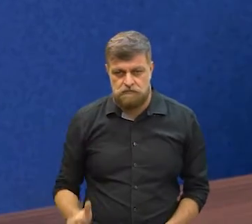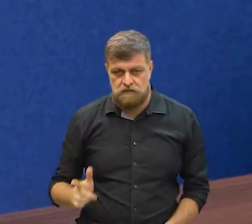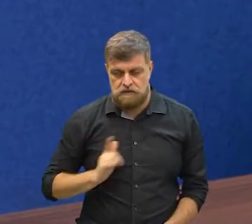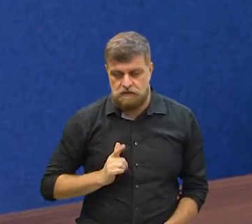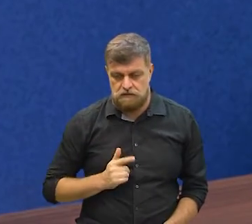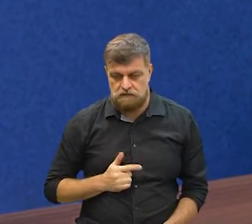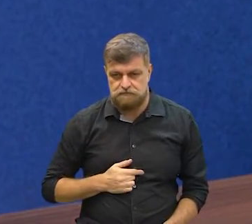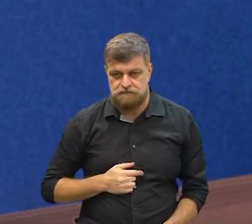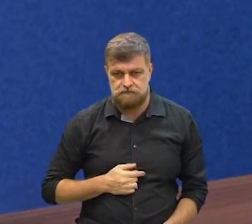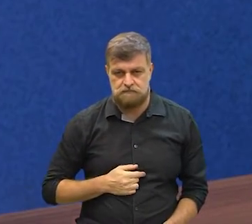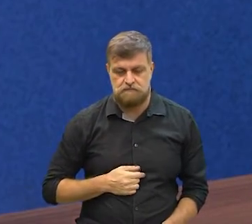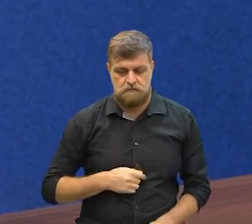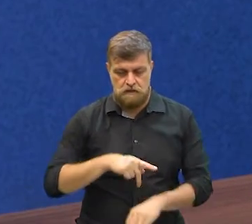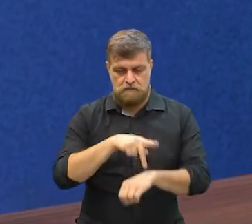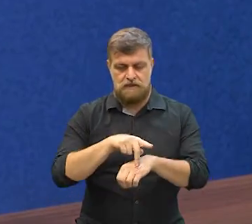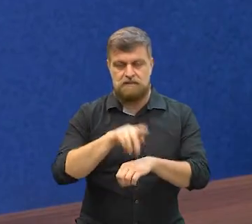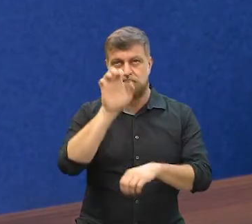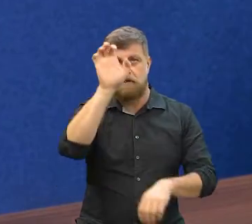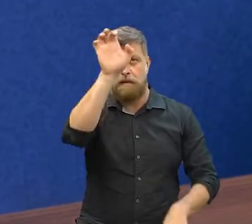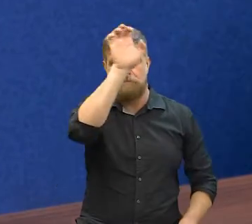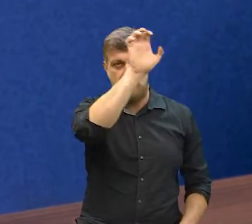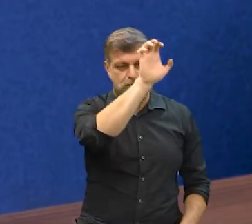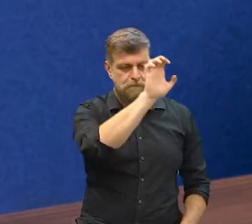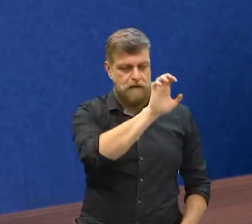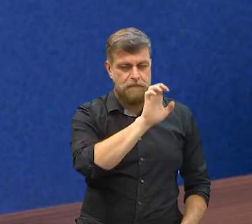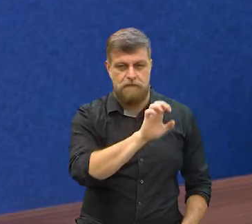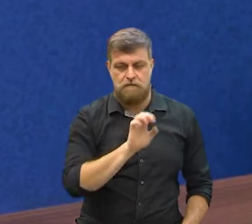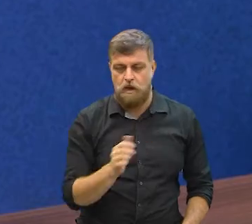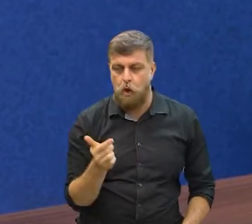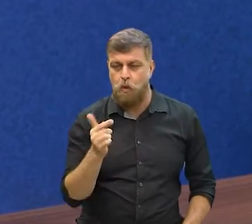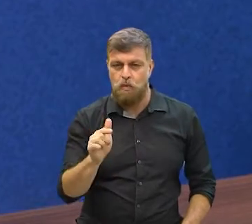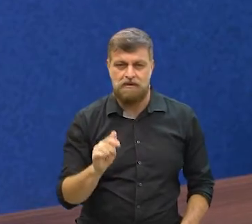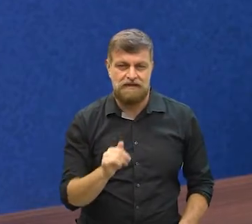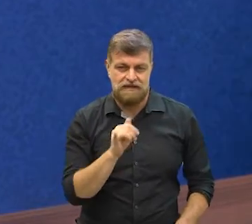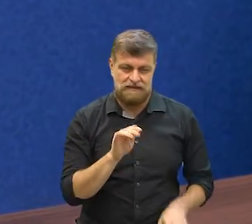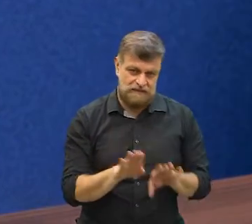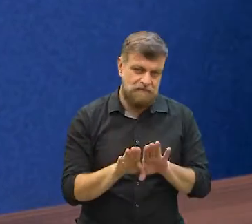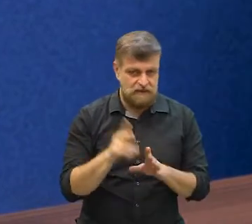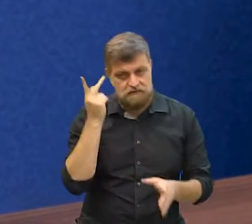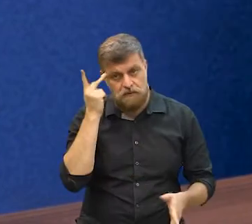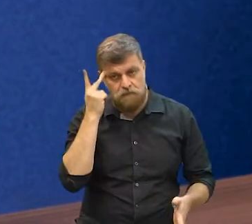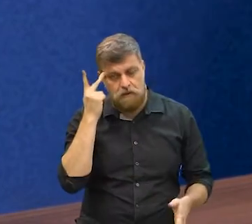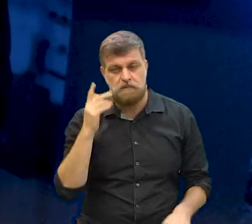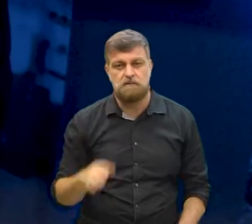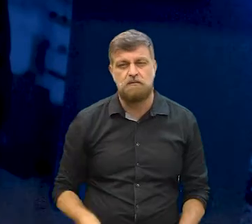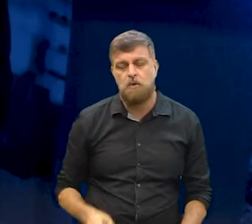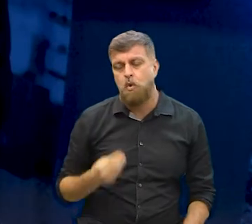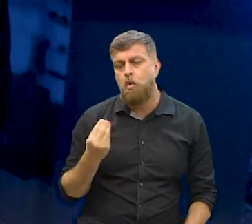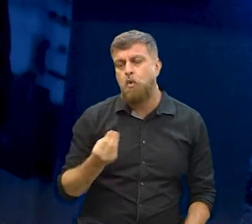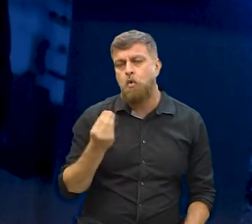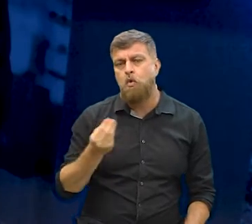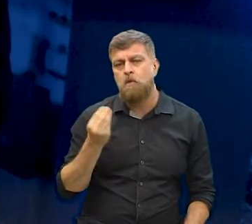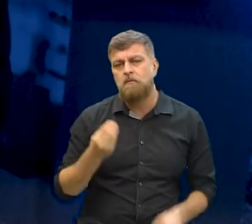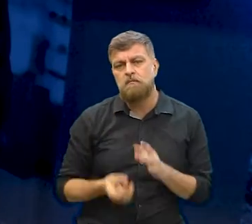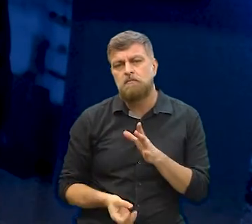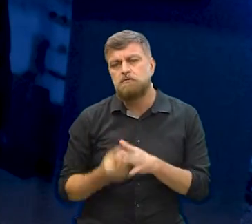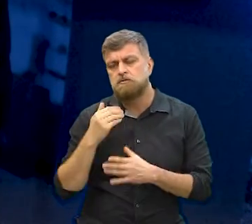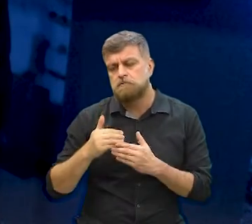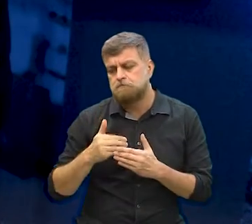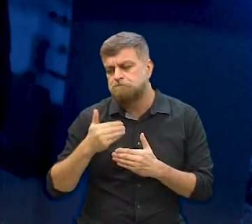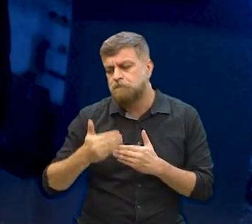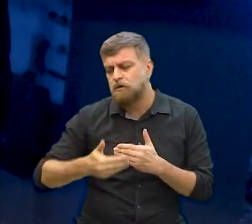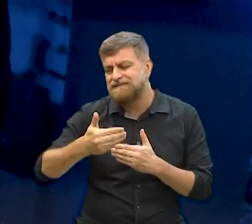exemplo, vir para outras regiões do país, inclusive para o estado de São Paulo também, como foi esse